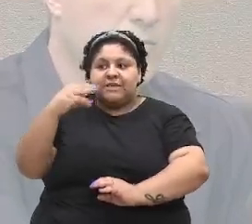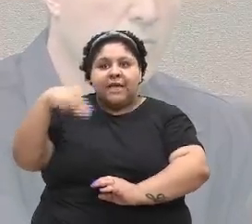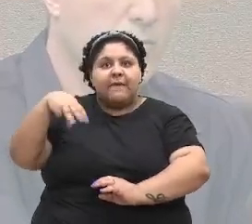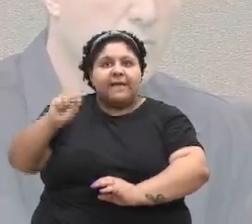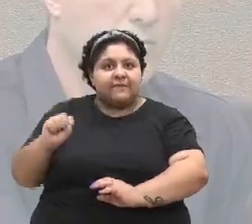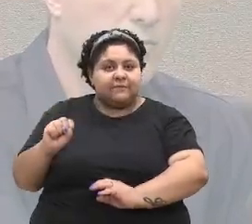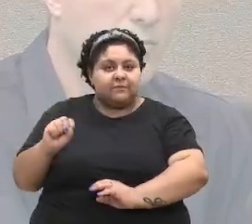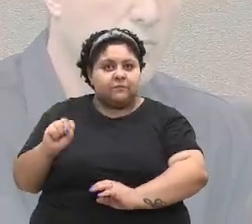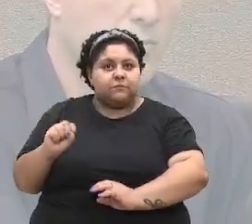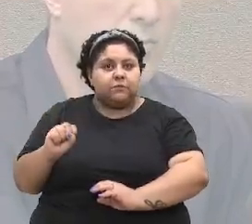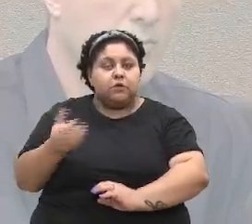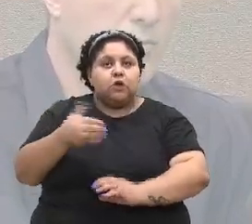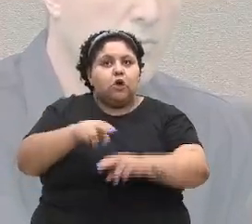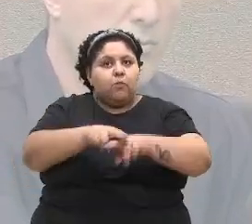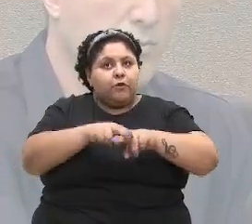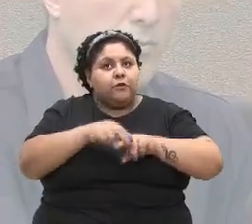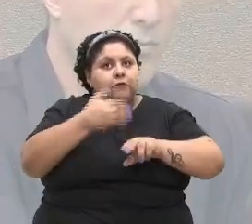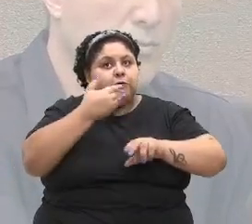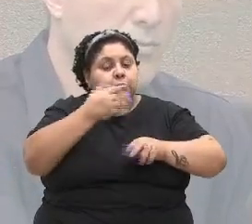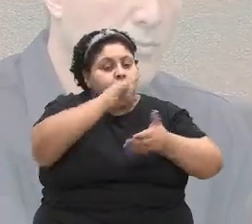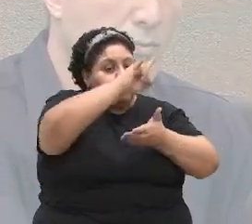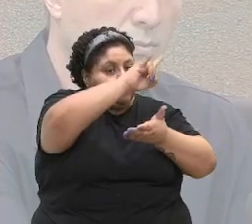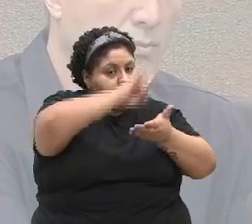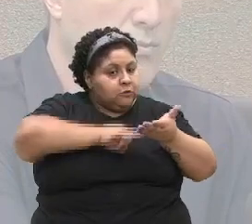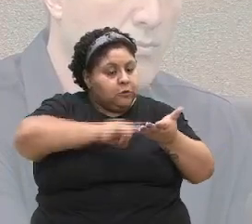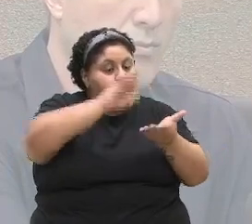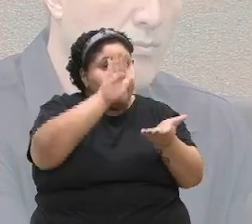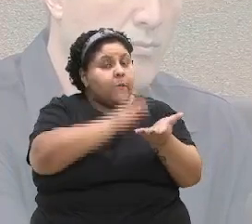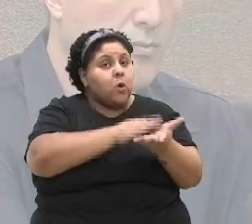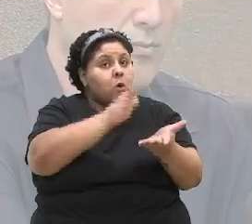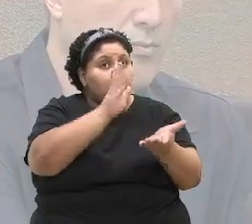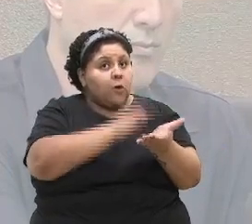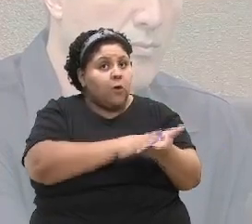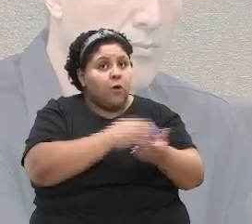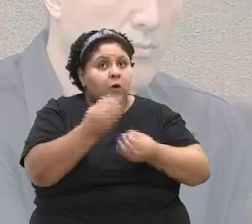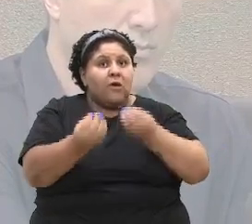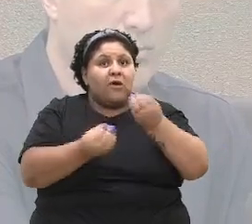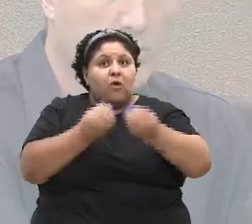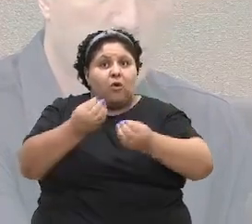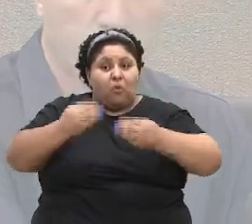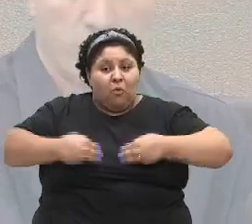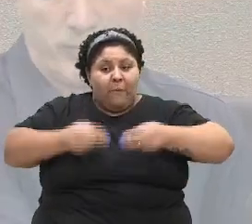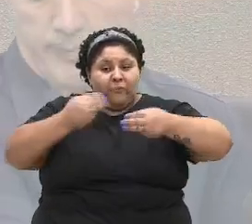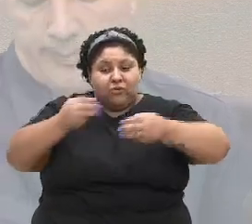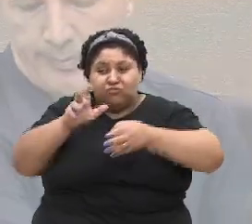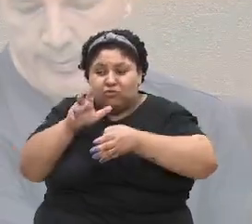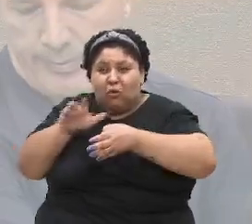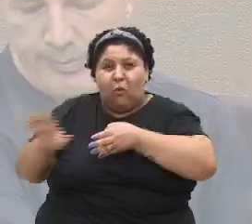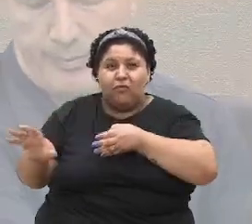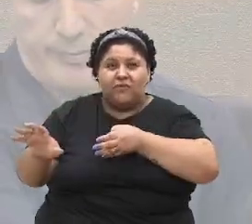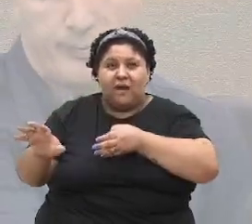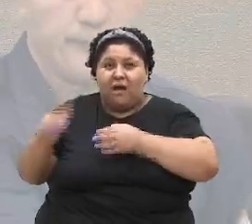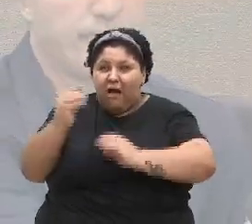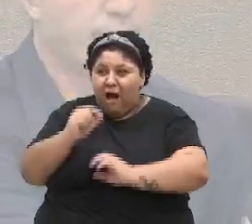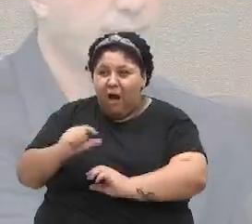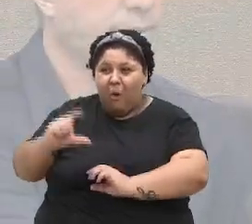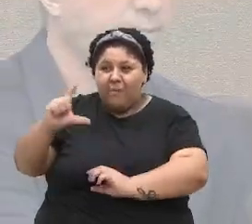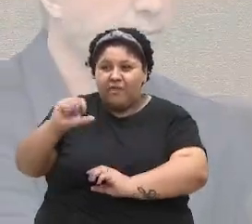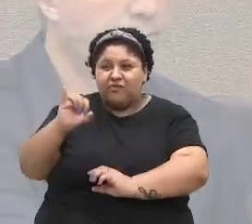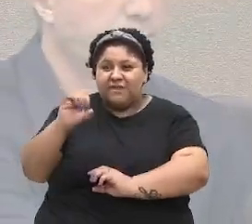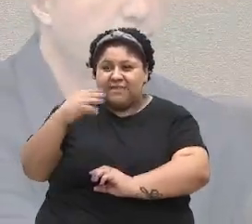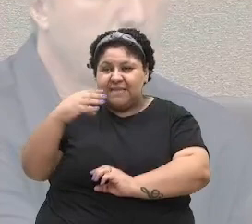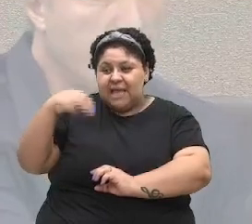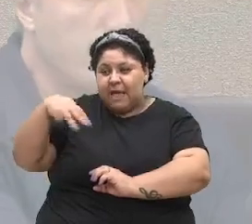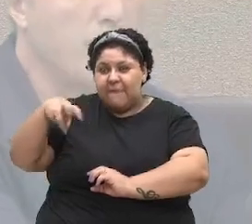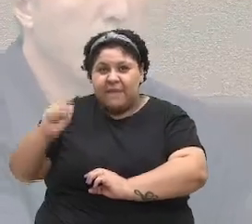Portanto, solicitamos que esse documento seja protocolado como uma moção de repúdio ao aumento do ICMS